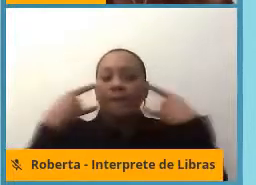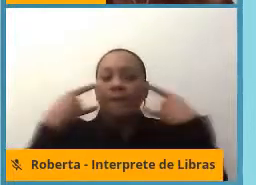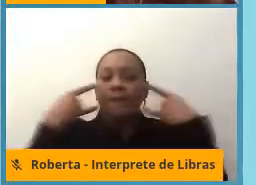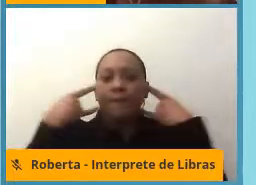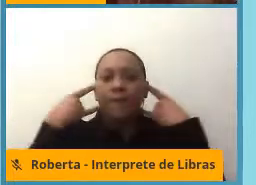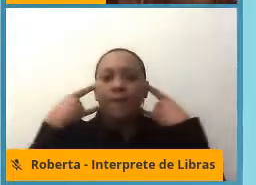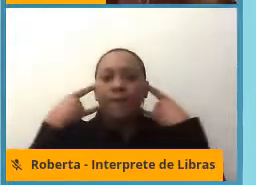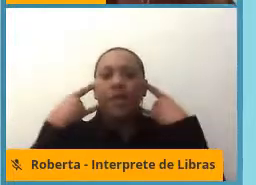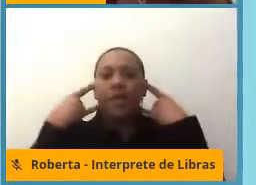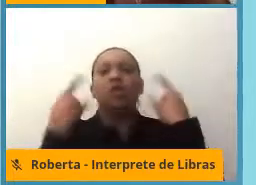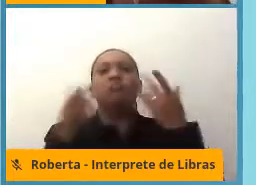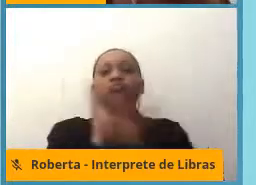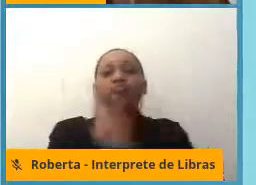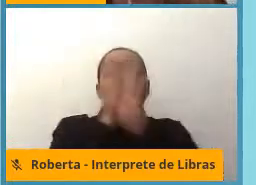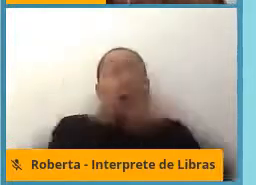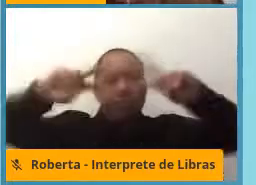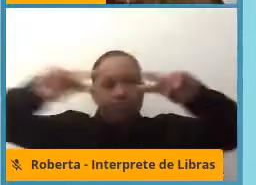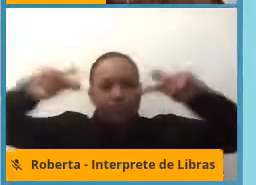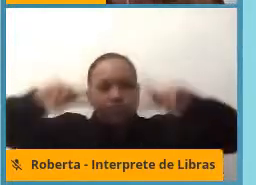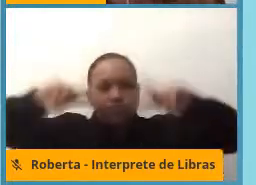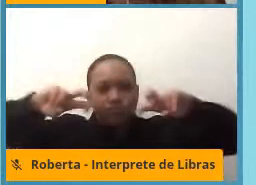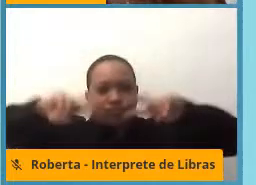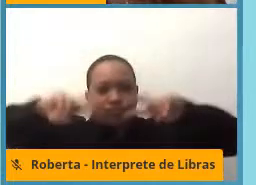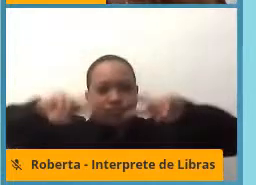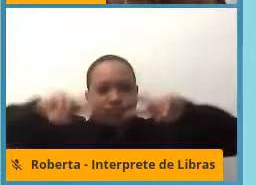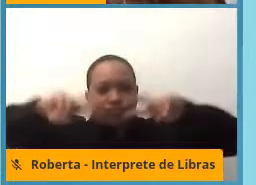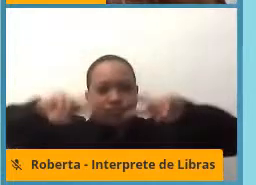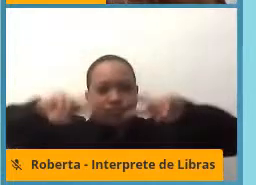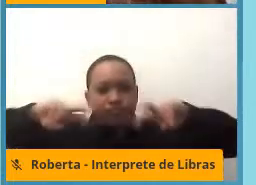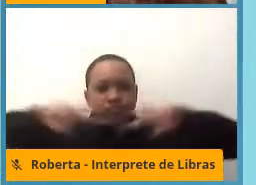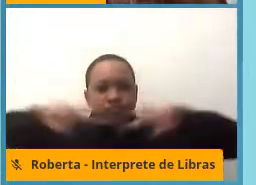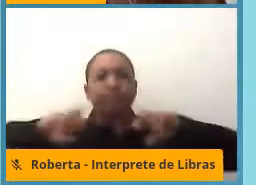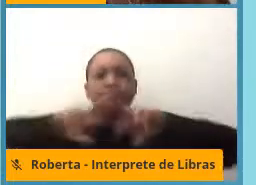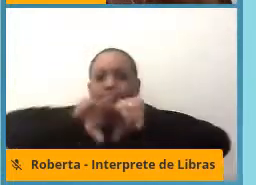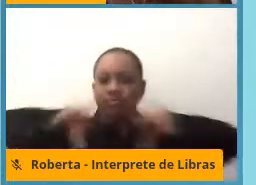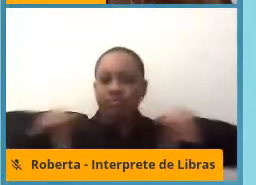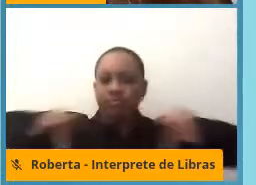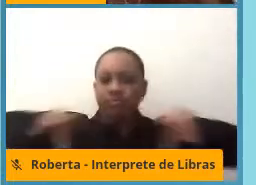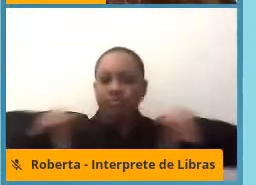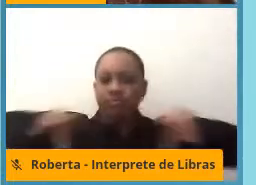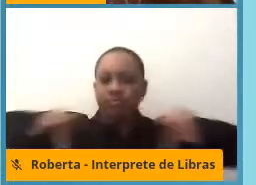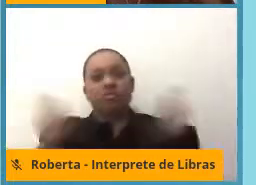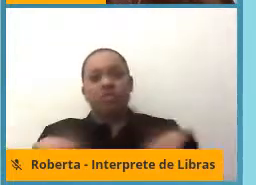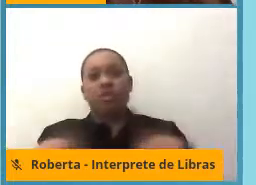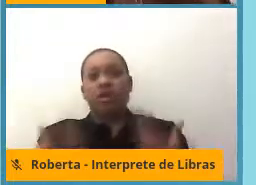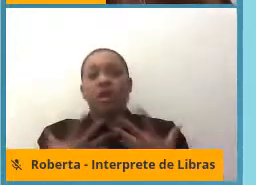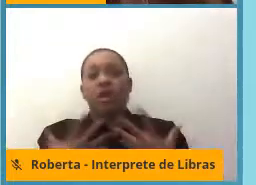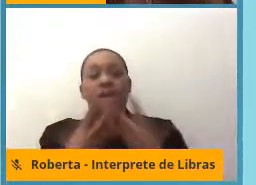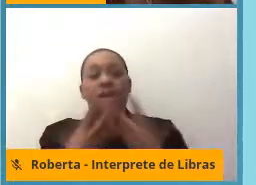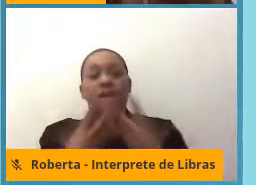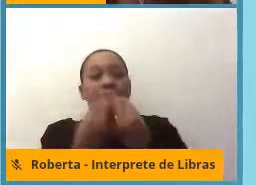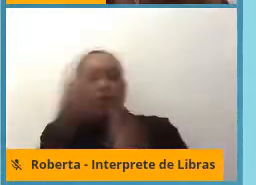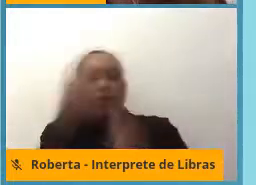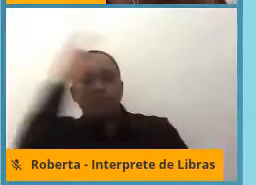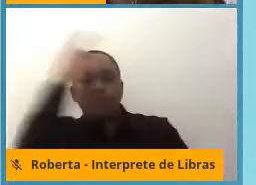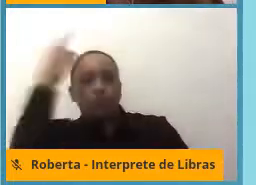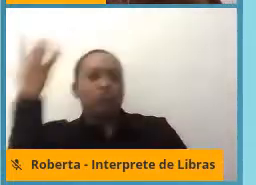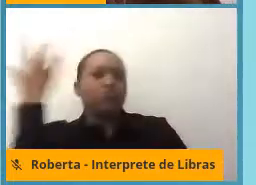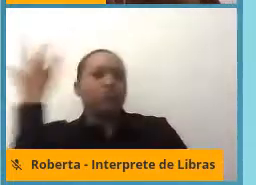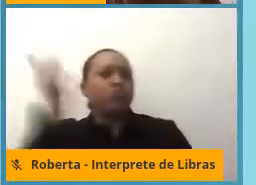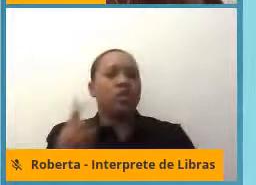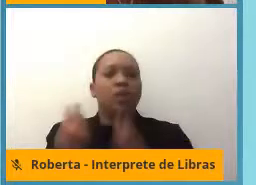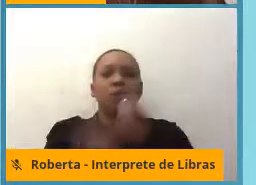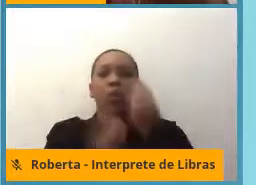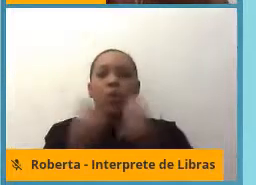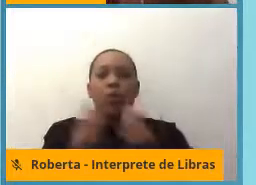questões também, não é verdade? Muitas pessoas que não sabem qual é a IG que você tem que procurar e o que é que significa